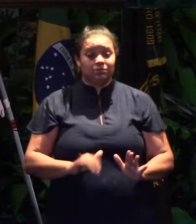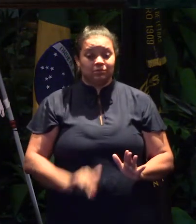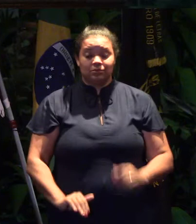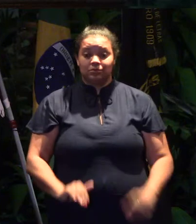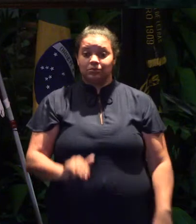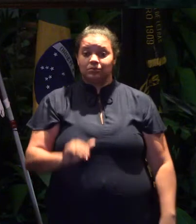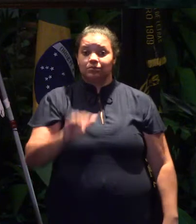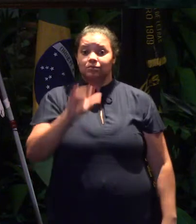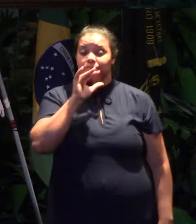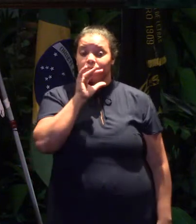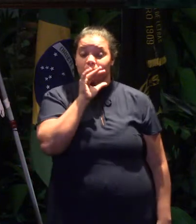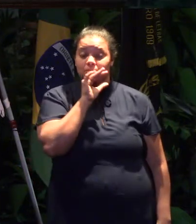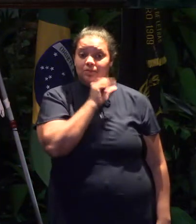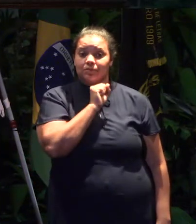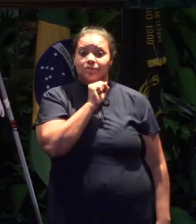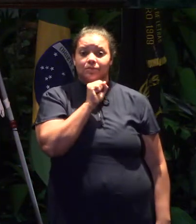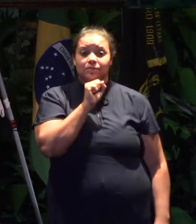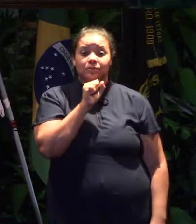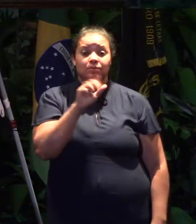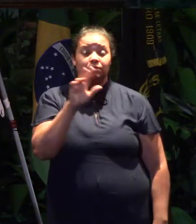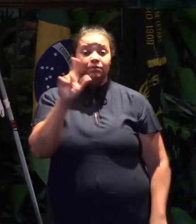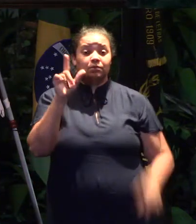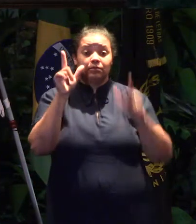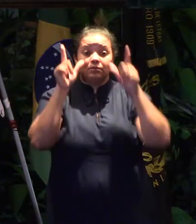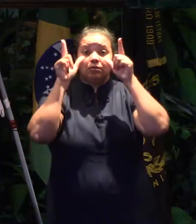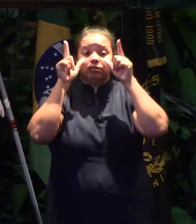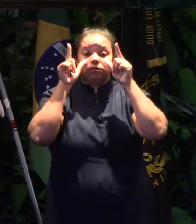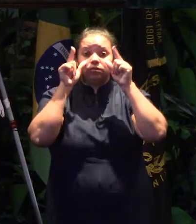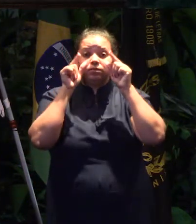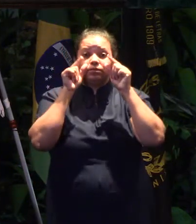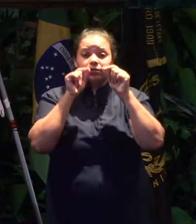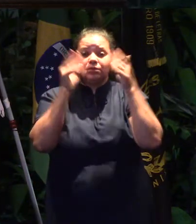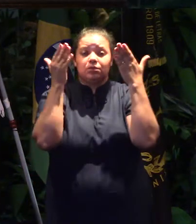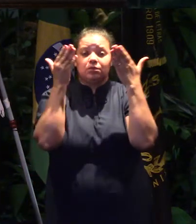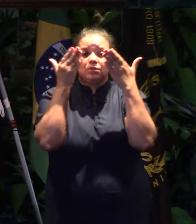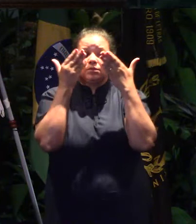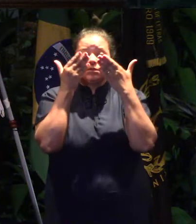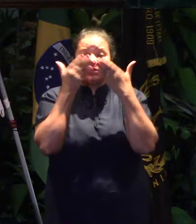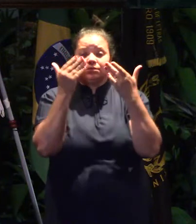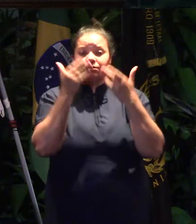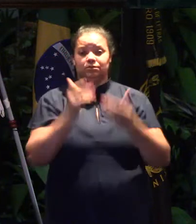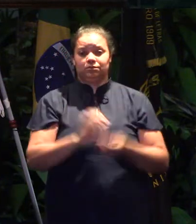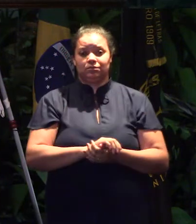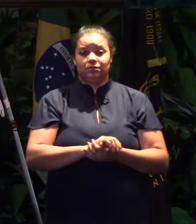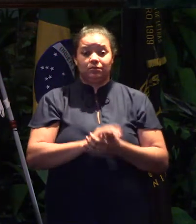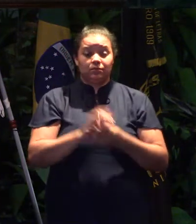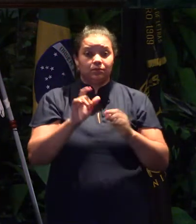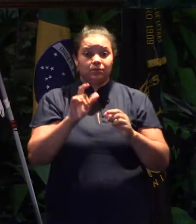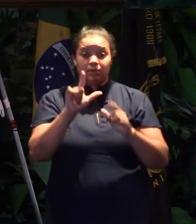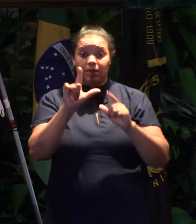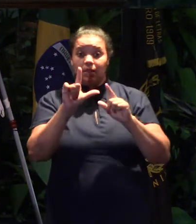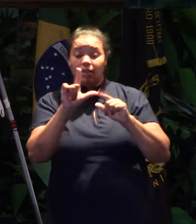e severa perda visual. Por essa ocasião, o máximo que eu conseguia ler eram as letras grandes